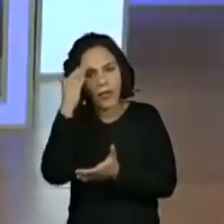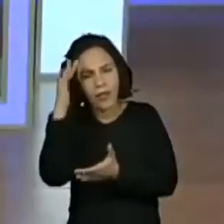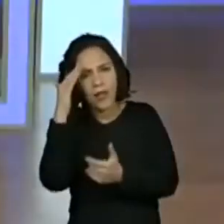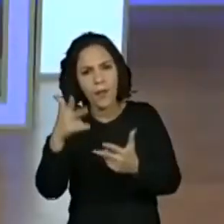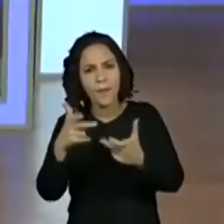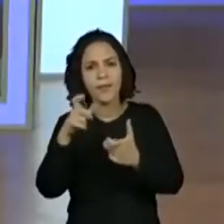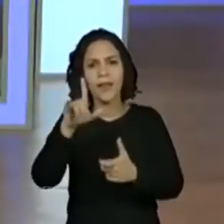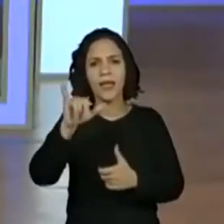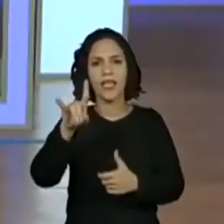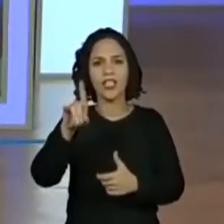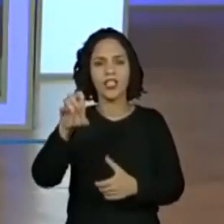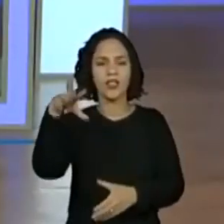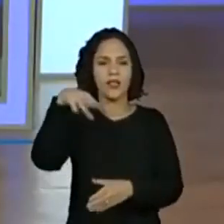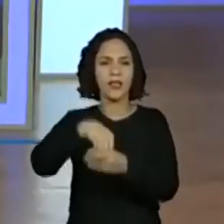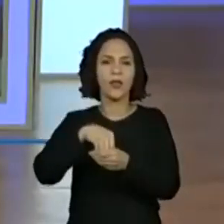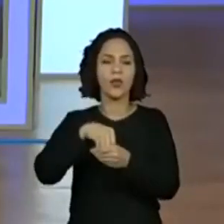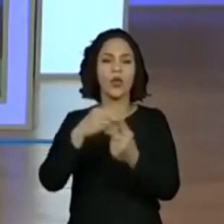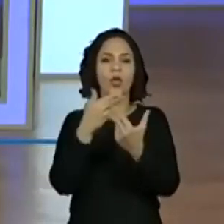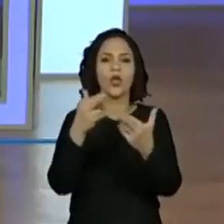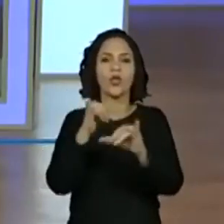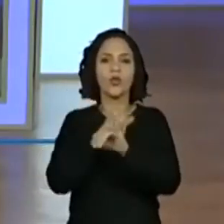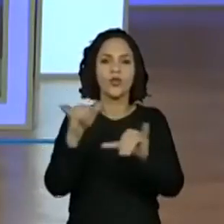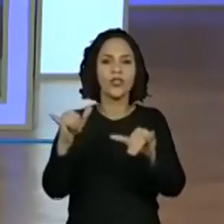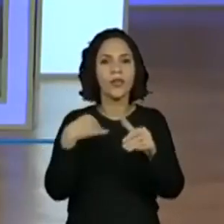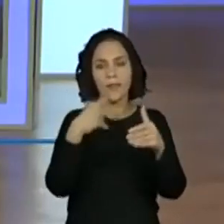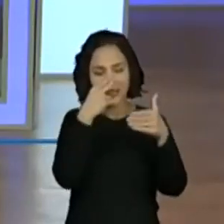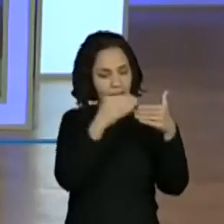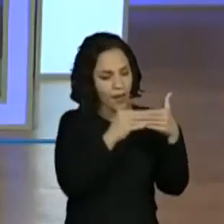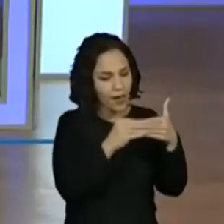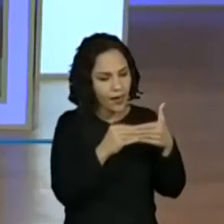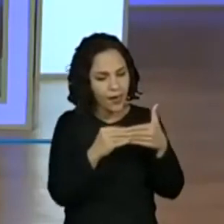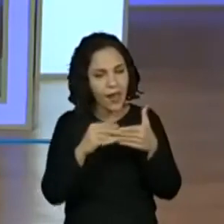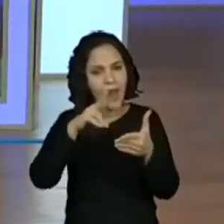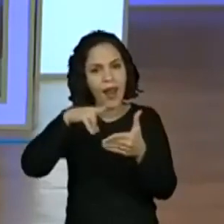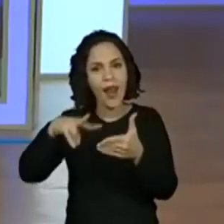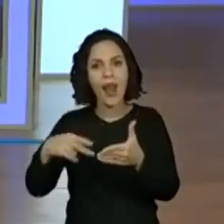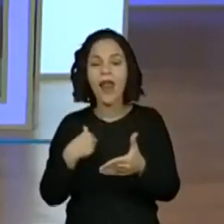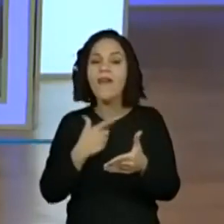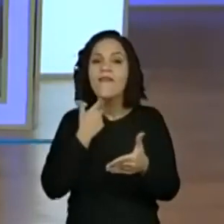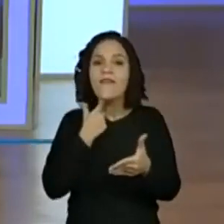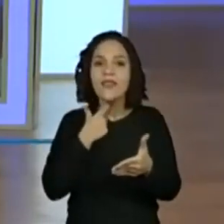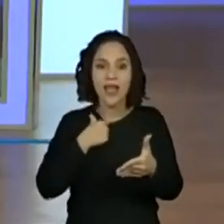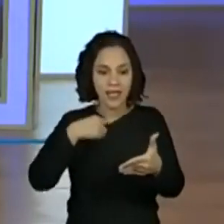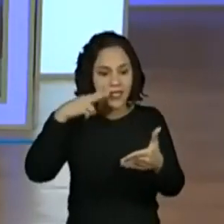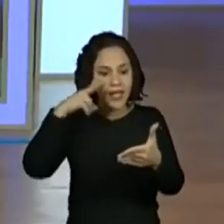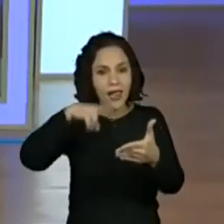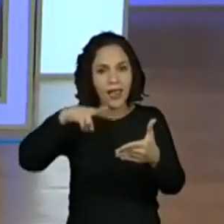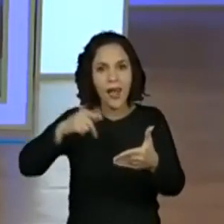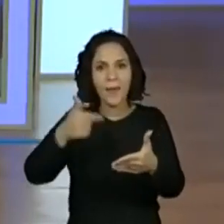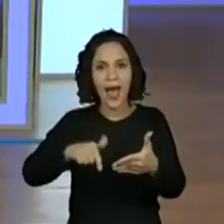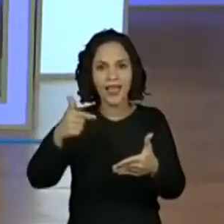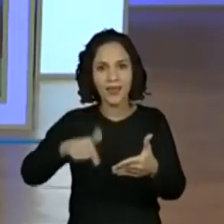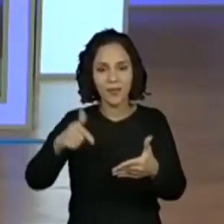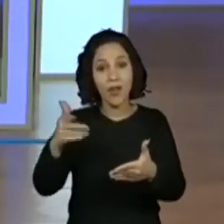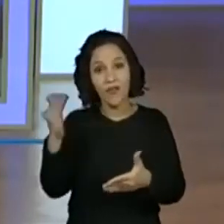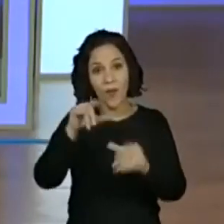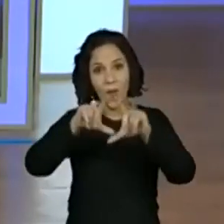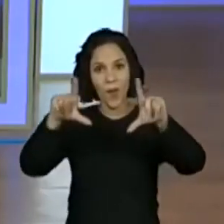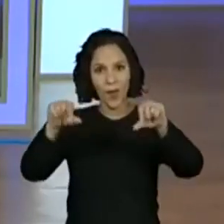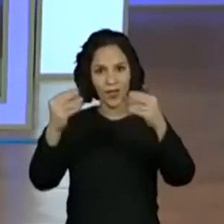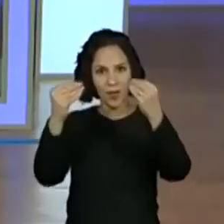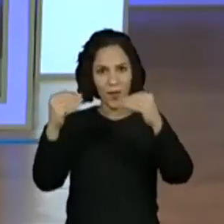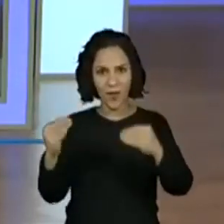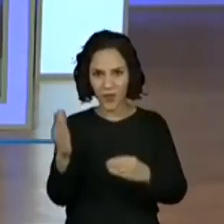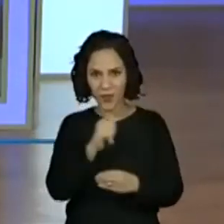do lead dentro da notícia para conduzir a gente na leitura dela. Isso mesmo. Então vamos preencher o quadro aí,